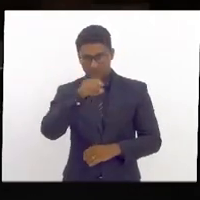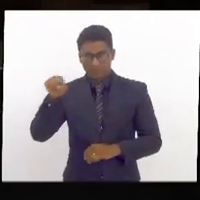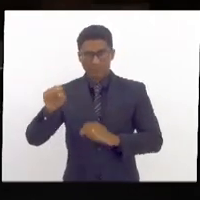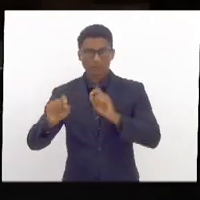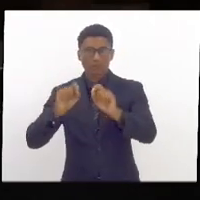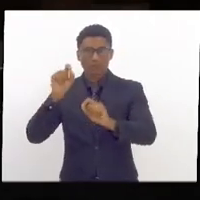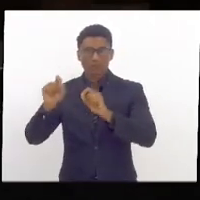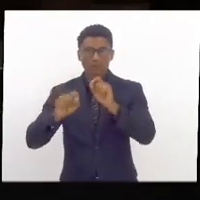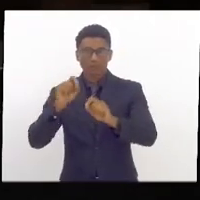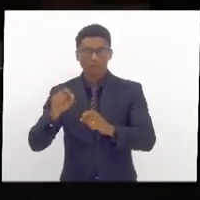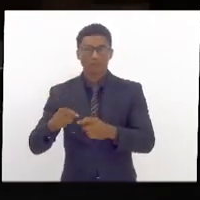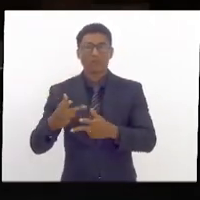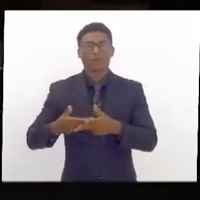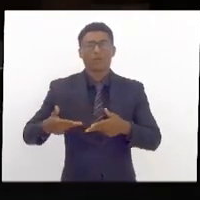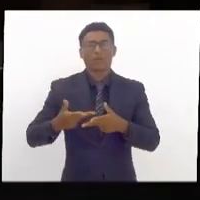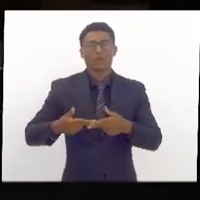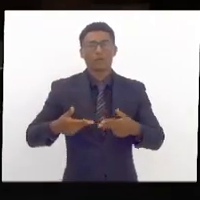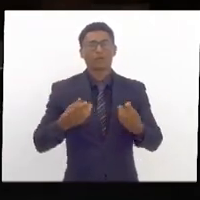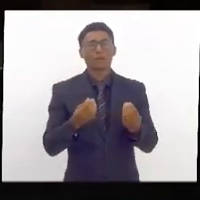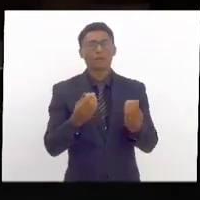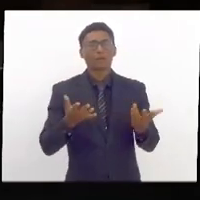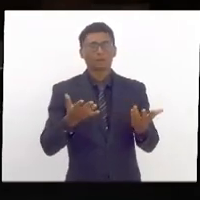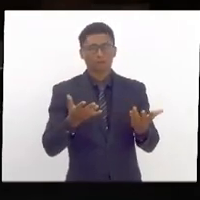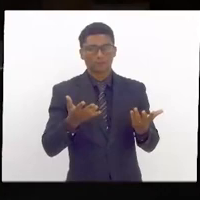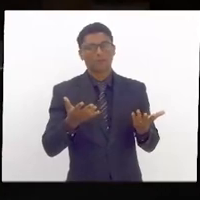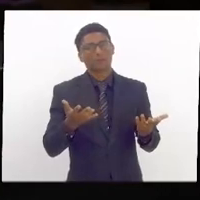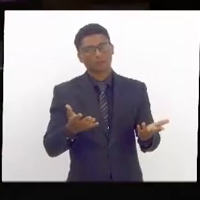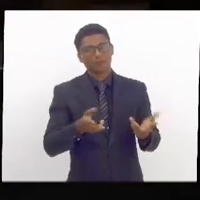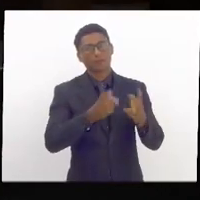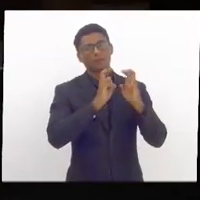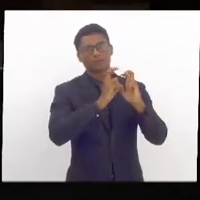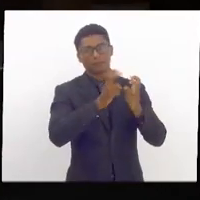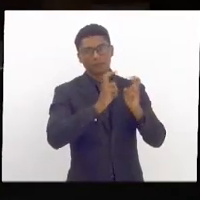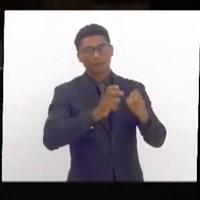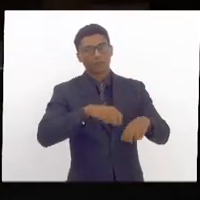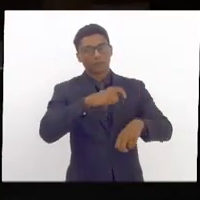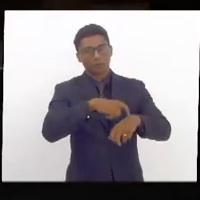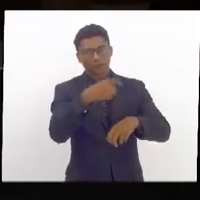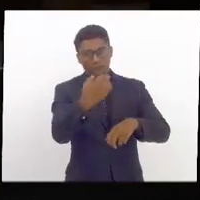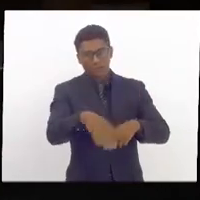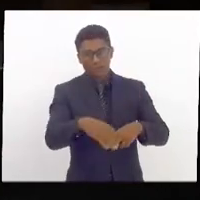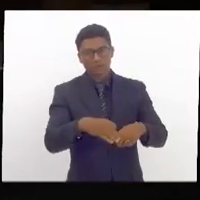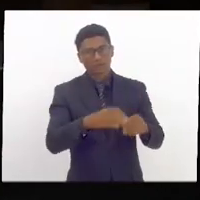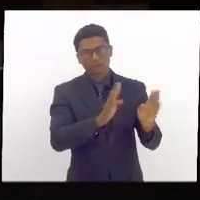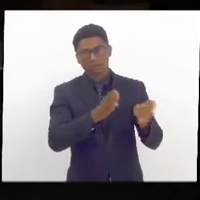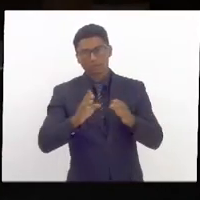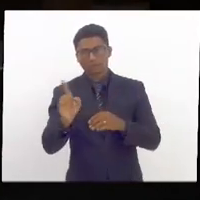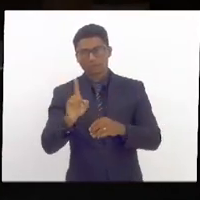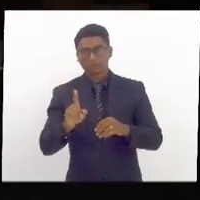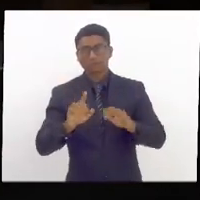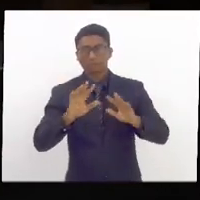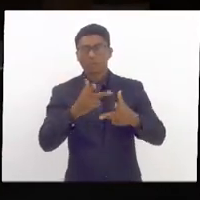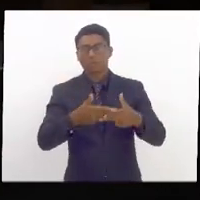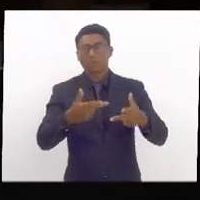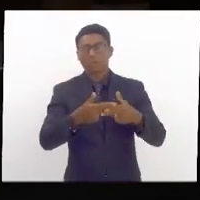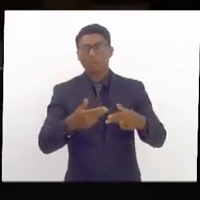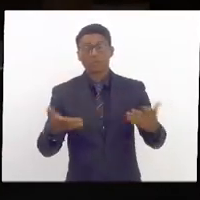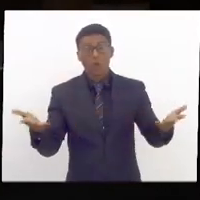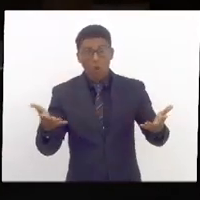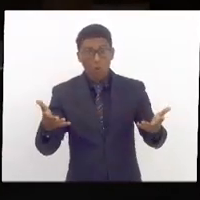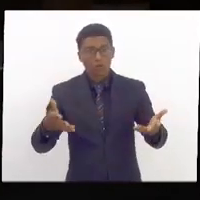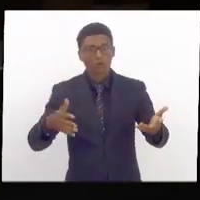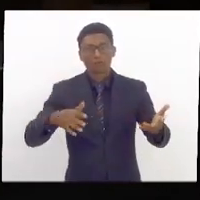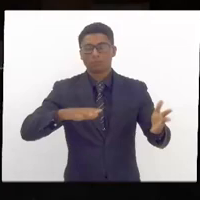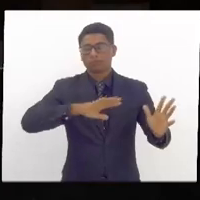lá para os trens operarem, né, não no horário correto, mas deram uma aliviada. Hoje está generalizada a